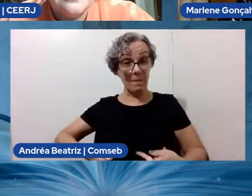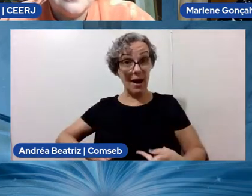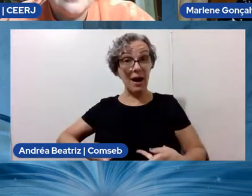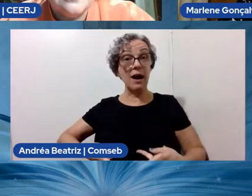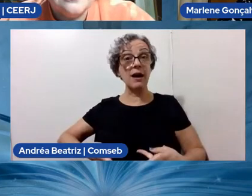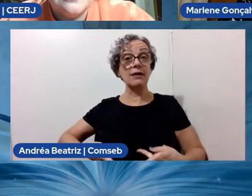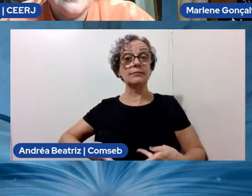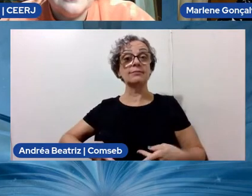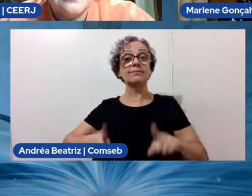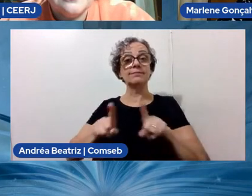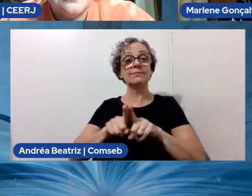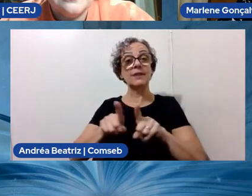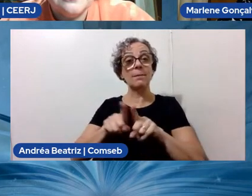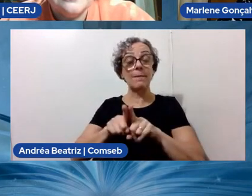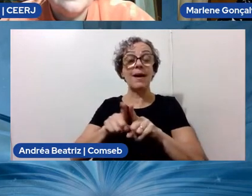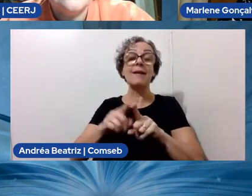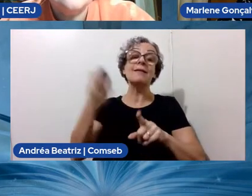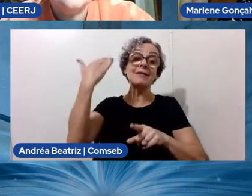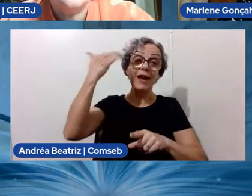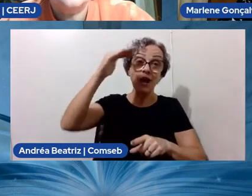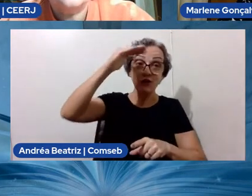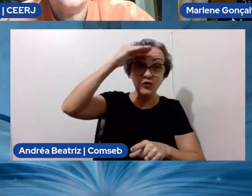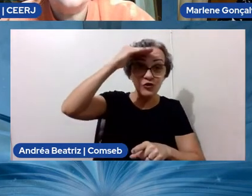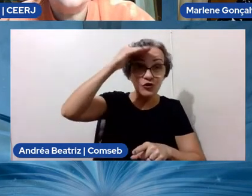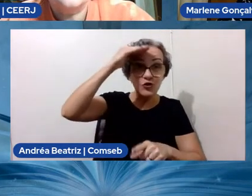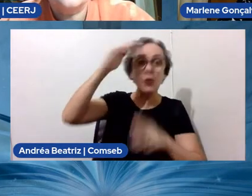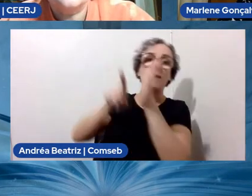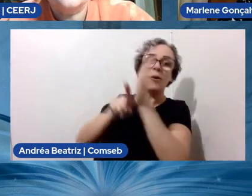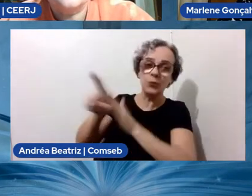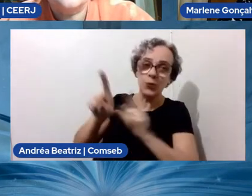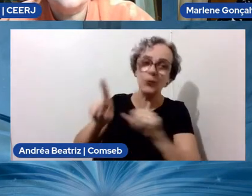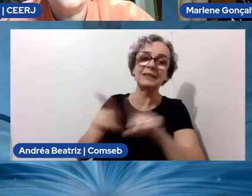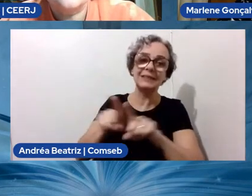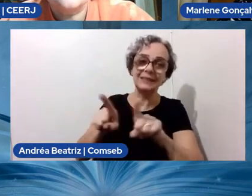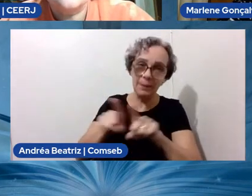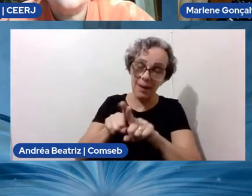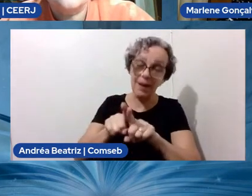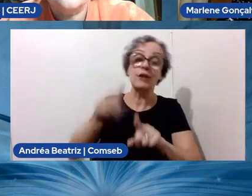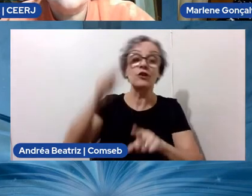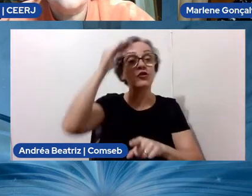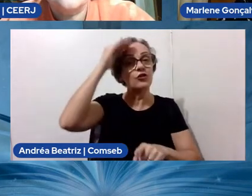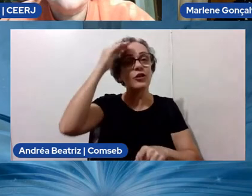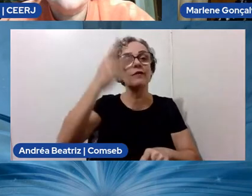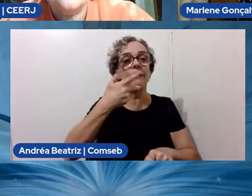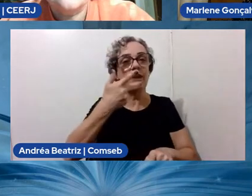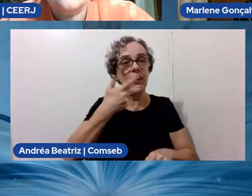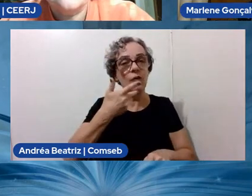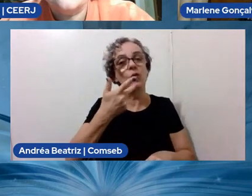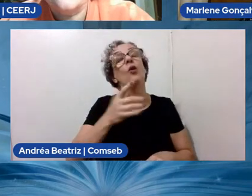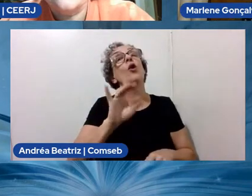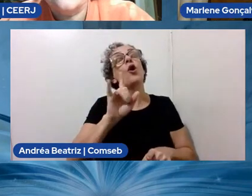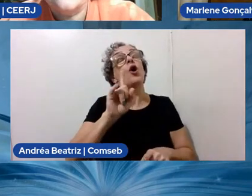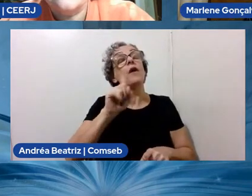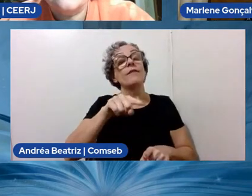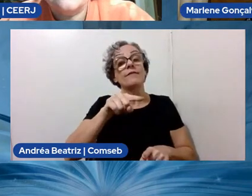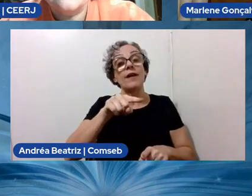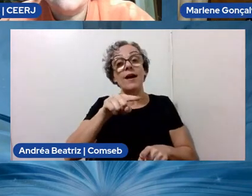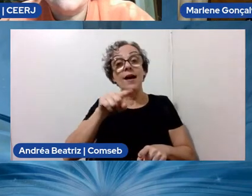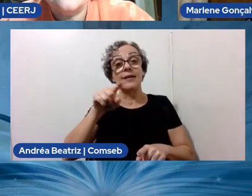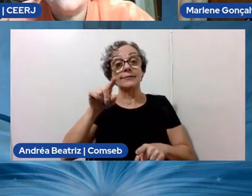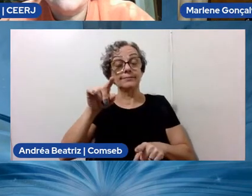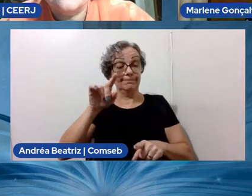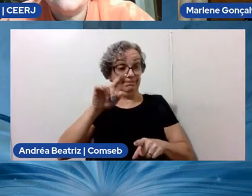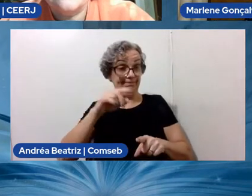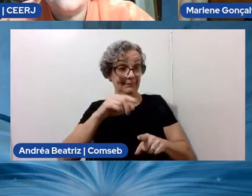feita também a Chico Xavier. Ele diz, Deus colocará um espírito para aquele ser. Não há